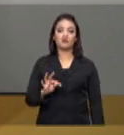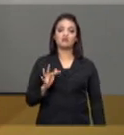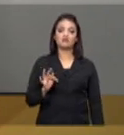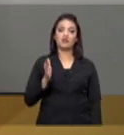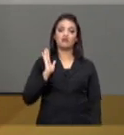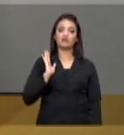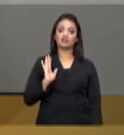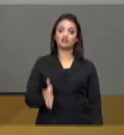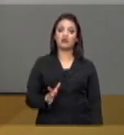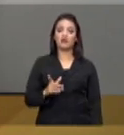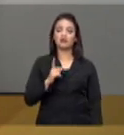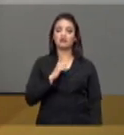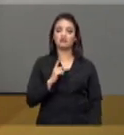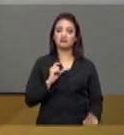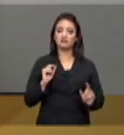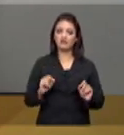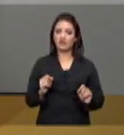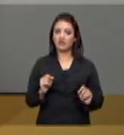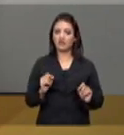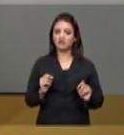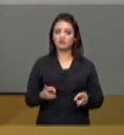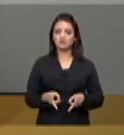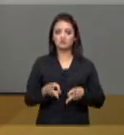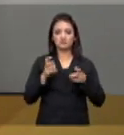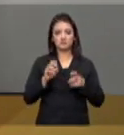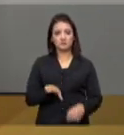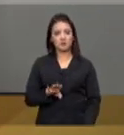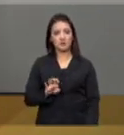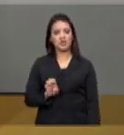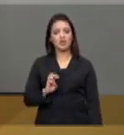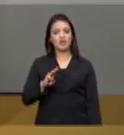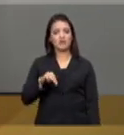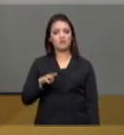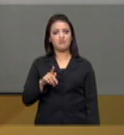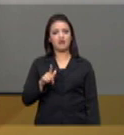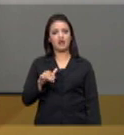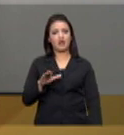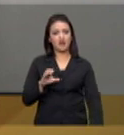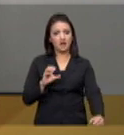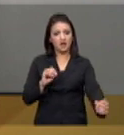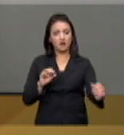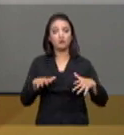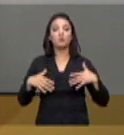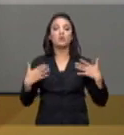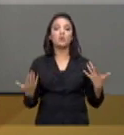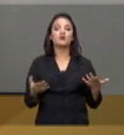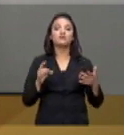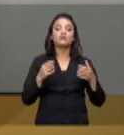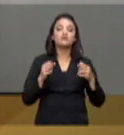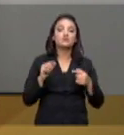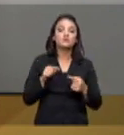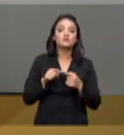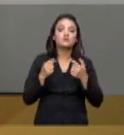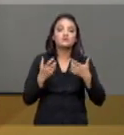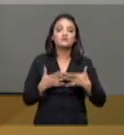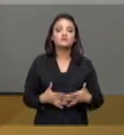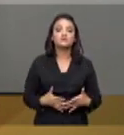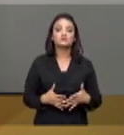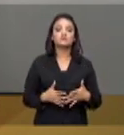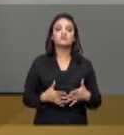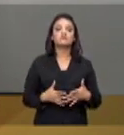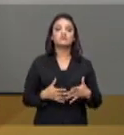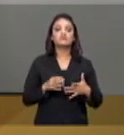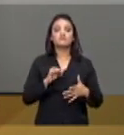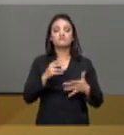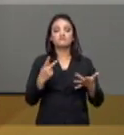serem incabíveis os recursos, os embargos de declaração, quando, aspas, a pretexto de esclarecer uma inexistente situação de